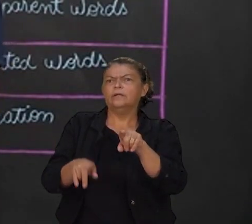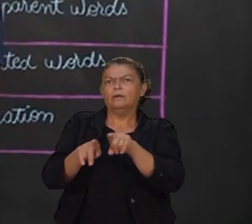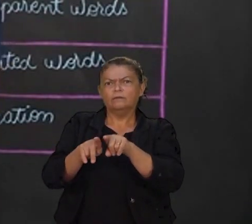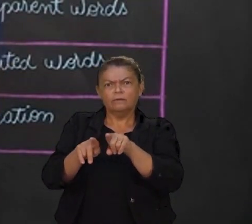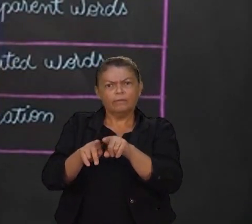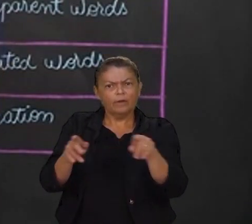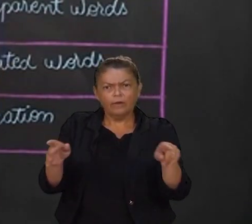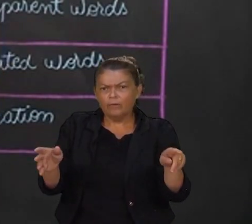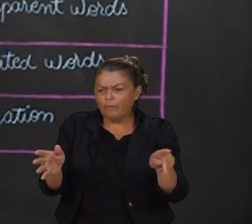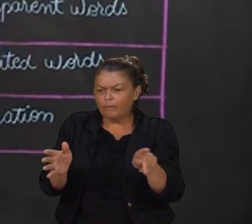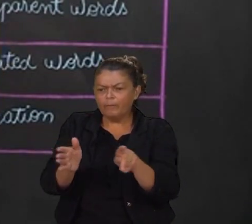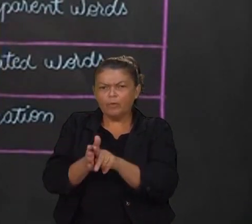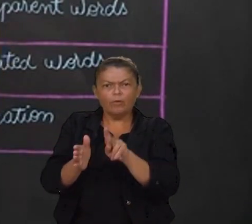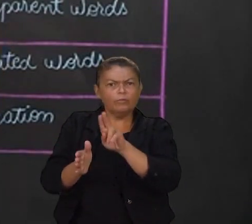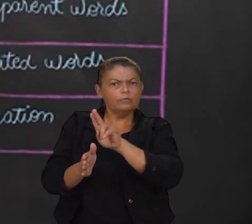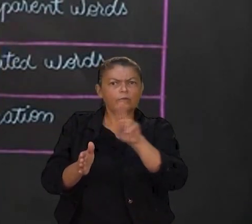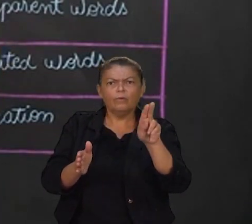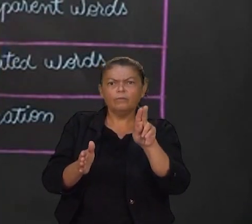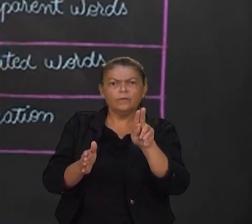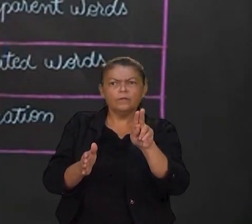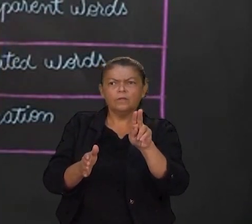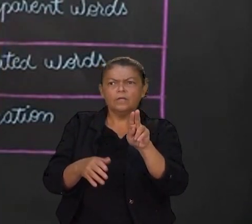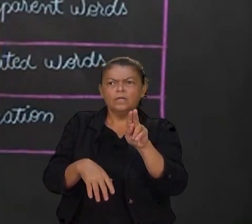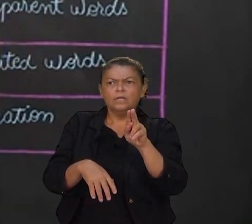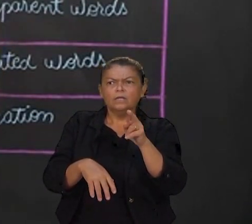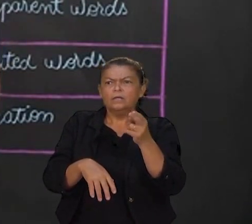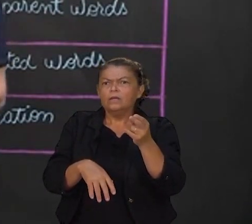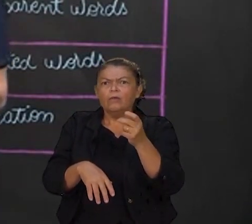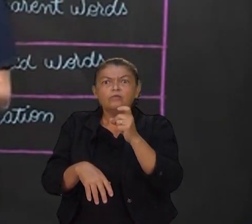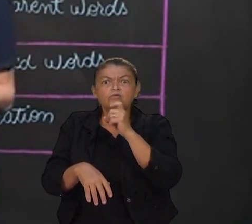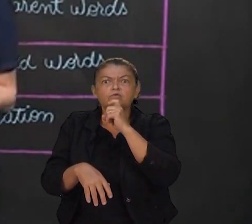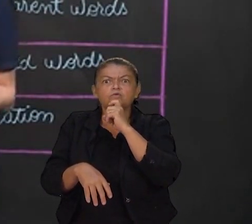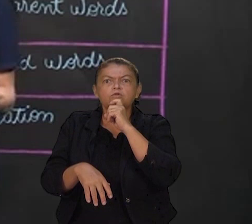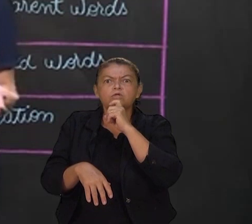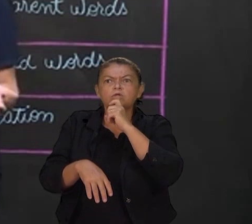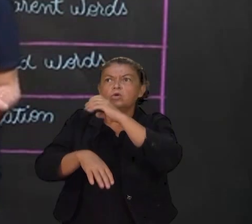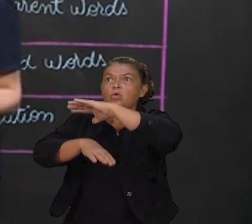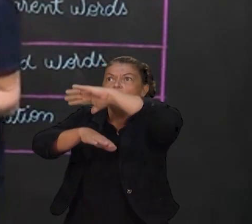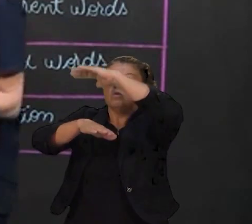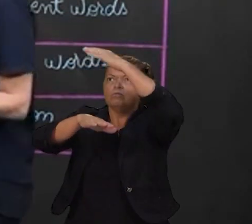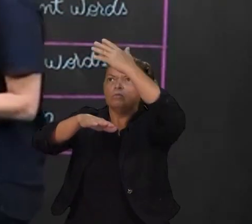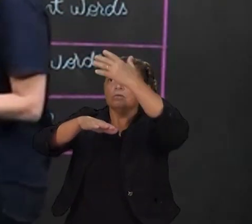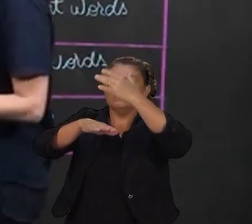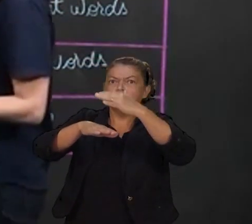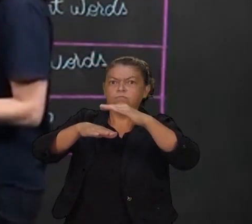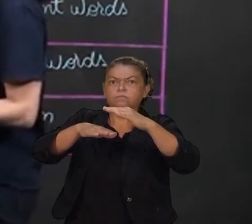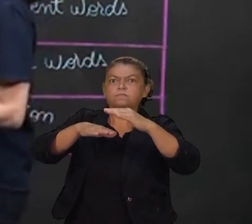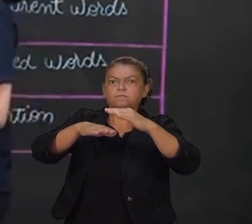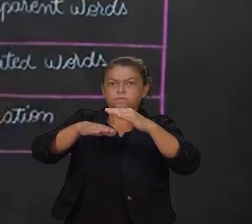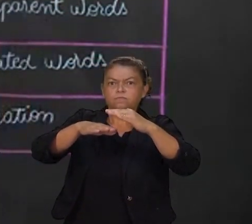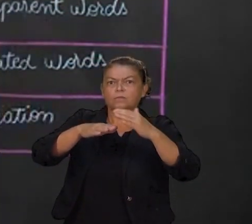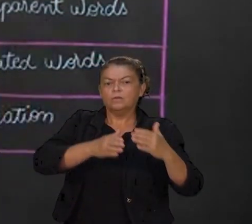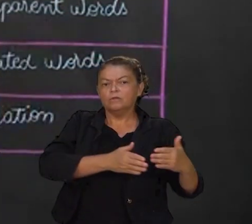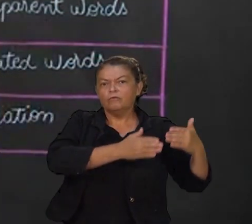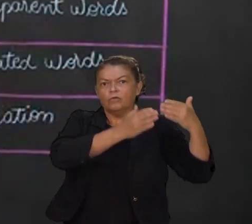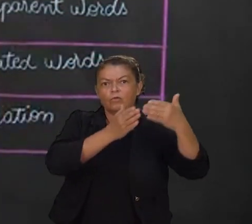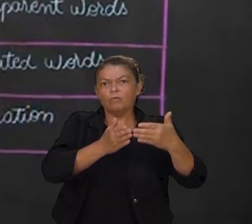iceberg, que é uma palavra originalmente do idioma inglês, mas que a gente usa aqui, iceberg. Eu